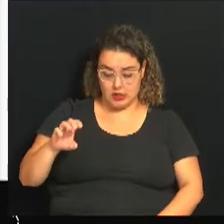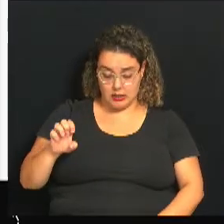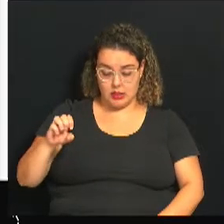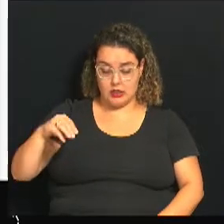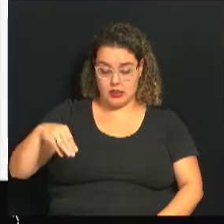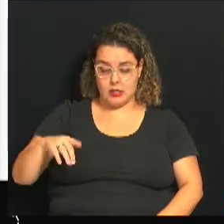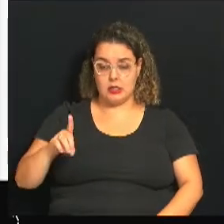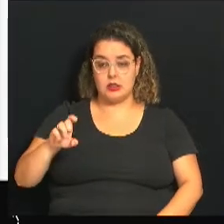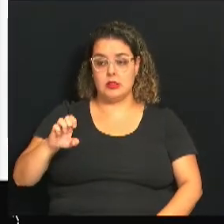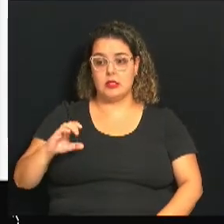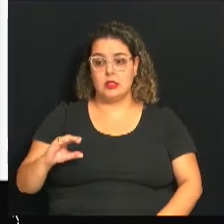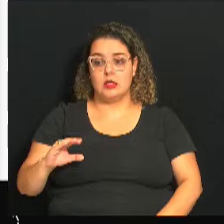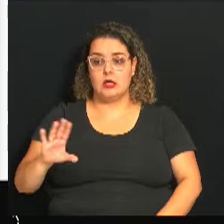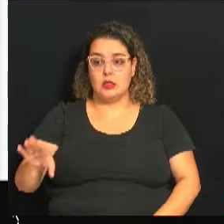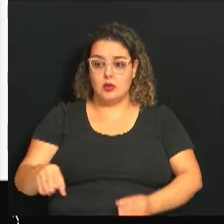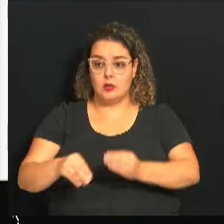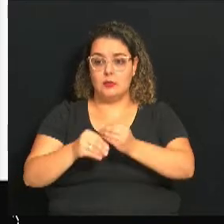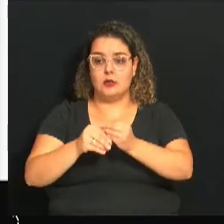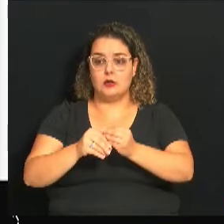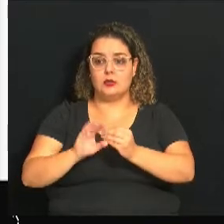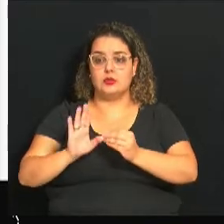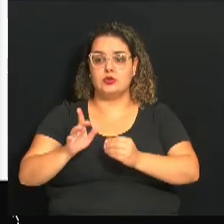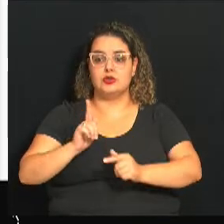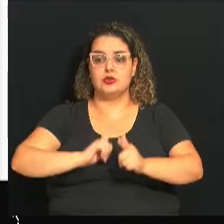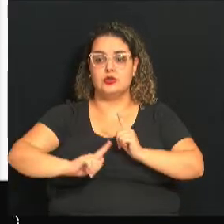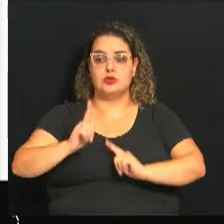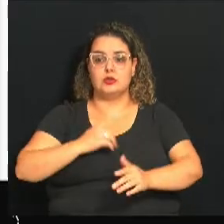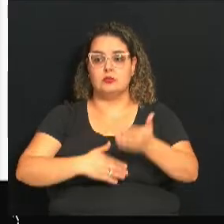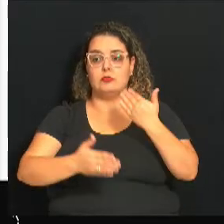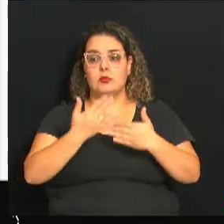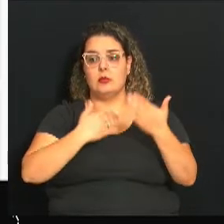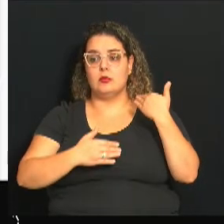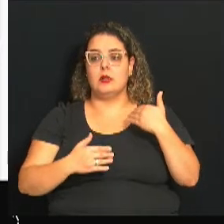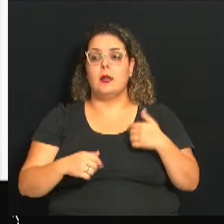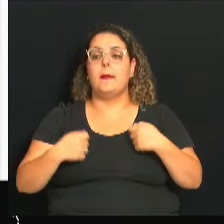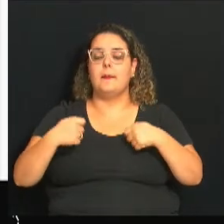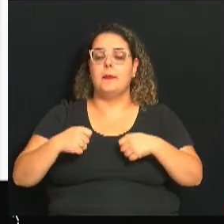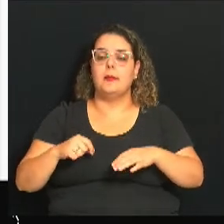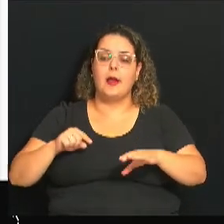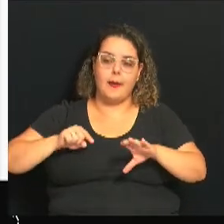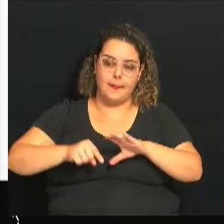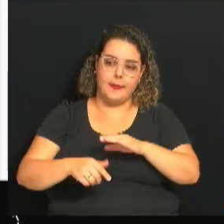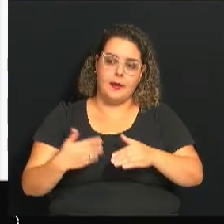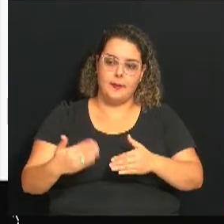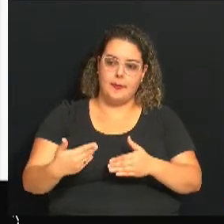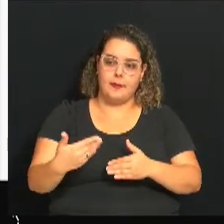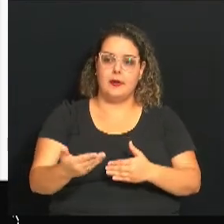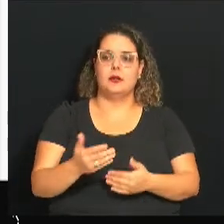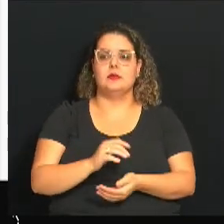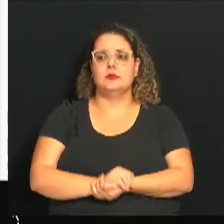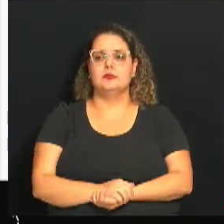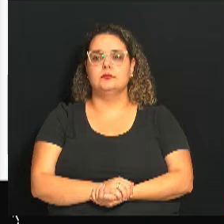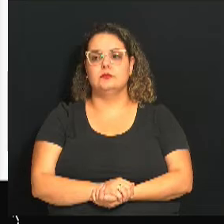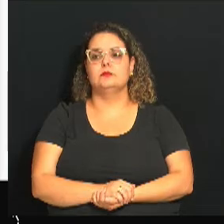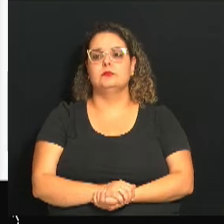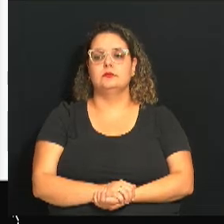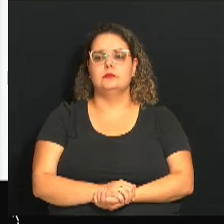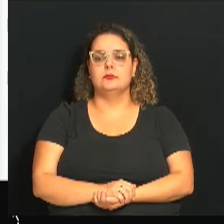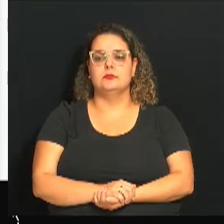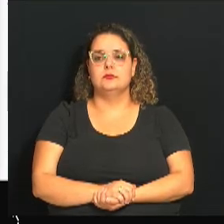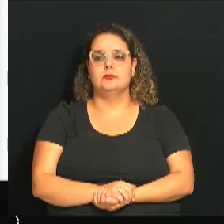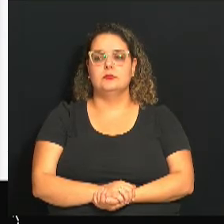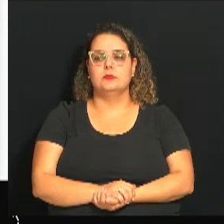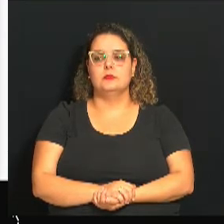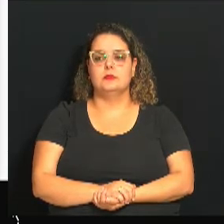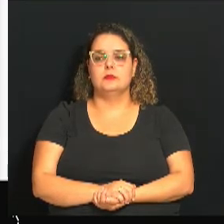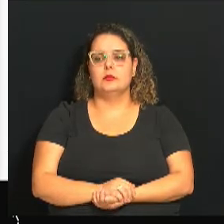passada, mas a gente sabe que precisa dar um passo um pouco a mais, né, na requalificação da região central. Então, é um